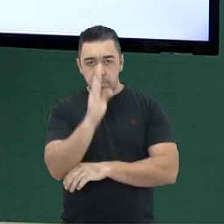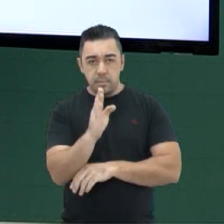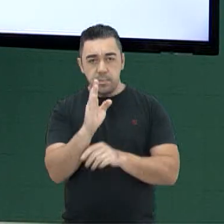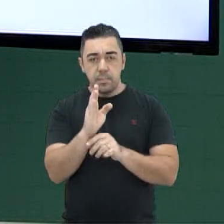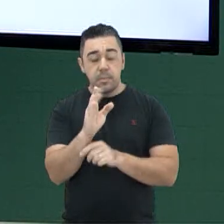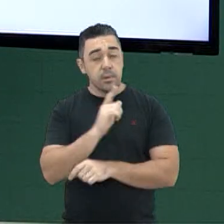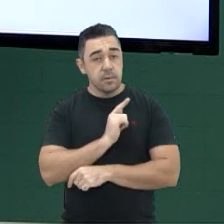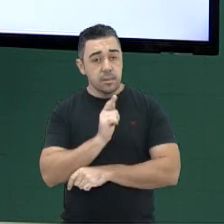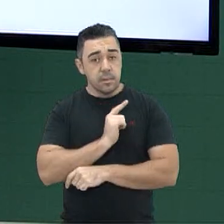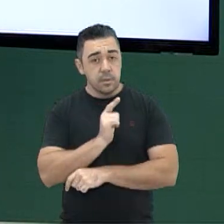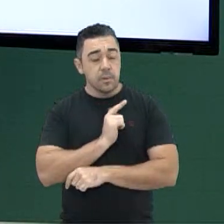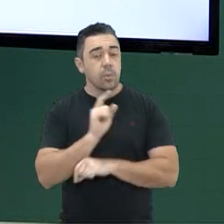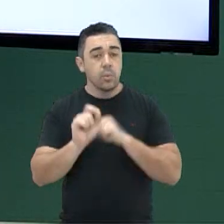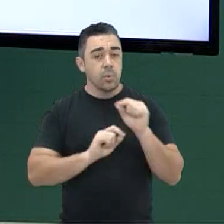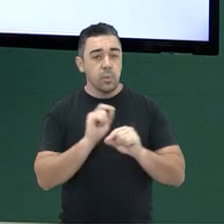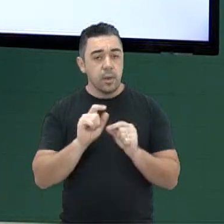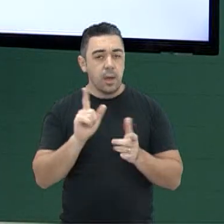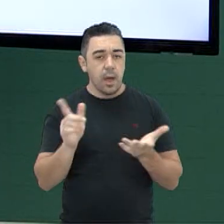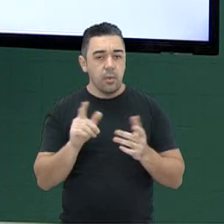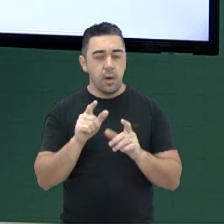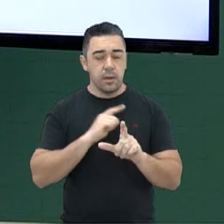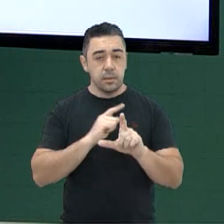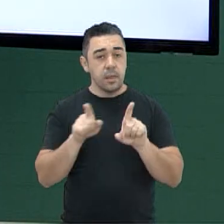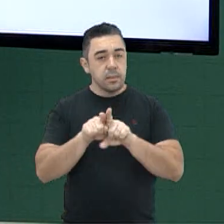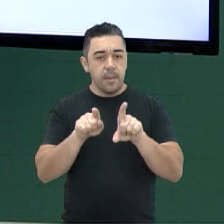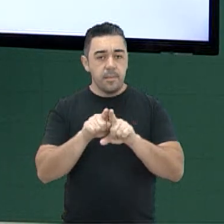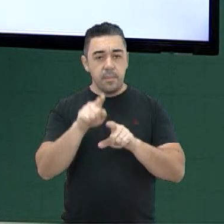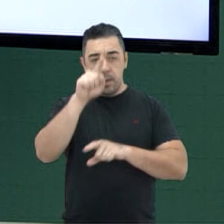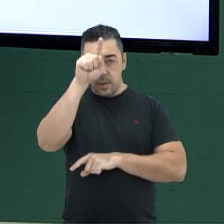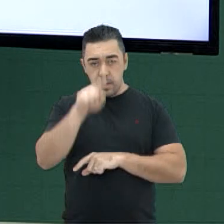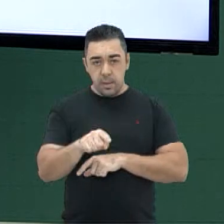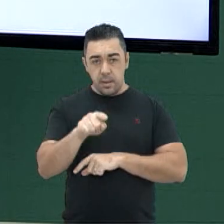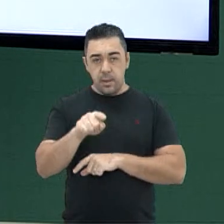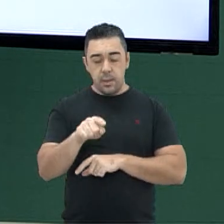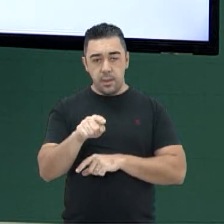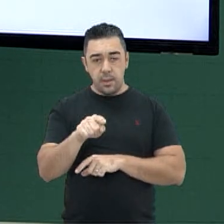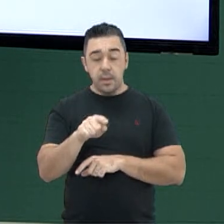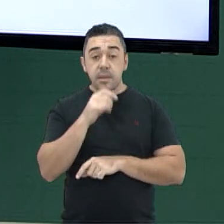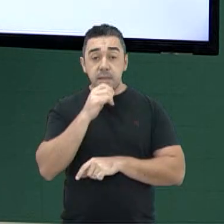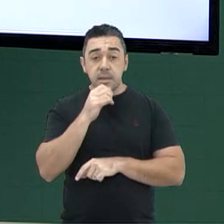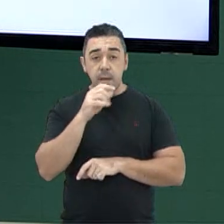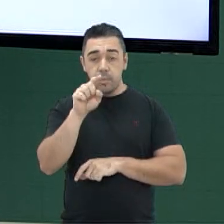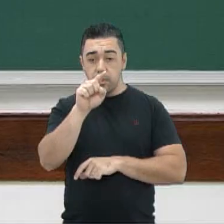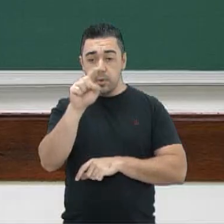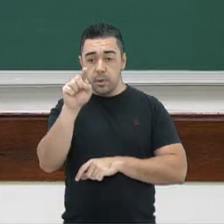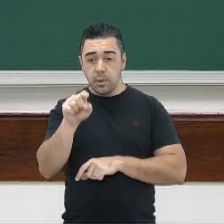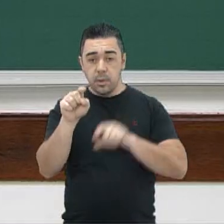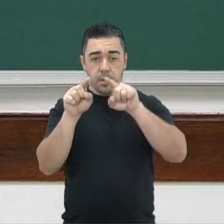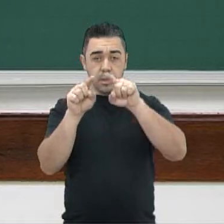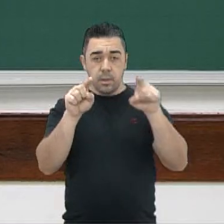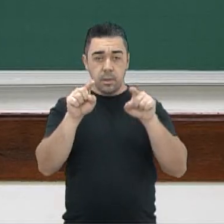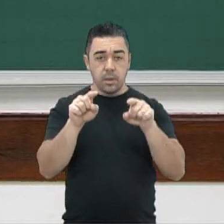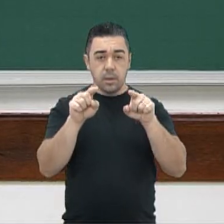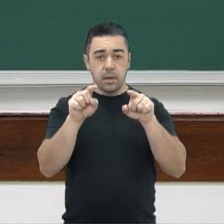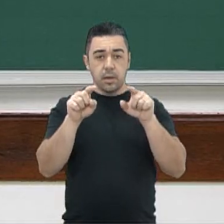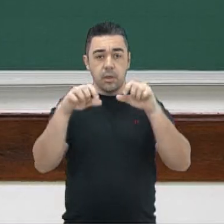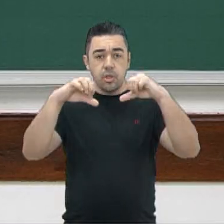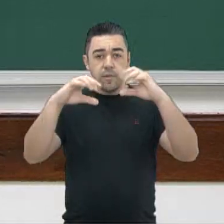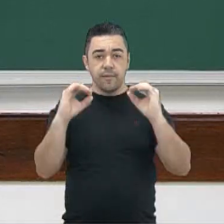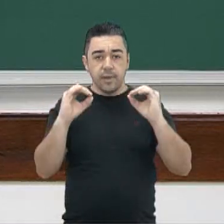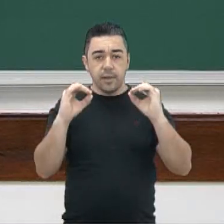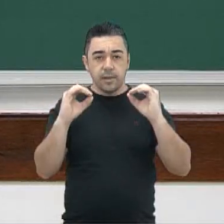AC, eu tenho que um ângulo de 90 graus. Então, eu estou dividindo os dois lados em dois